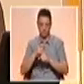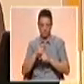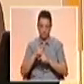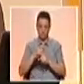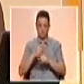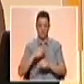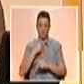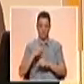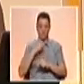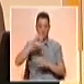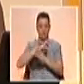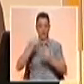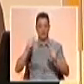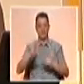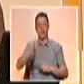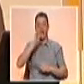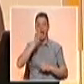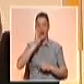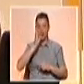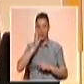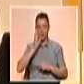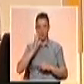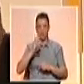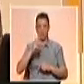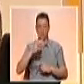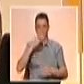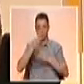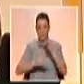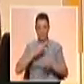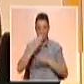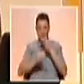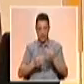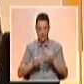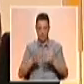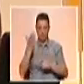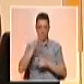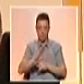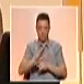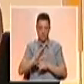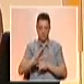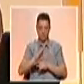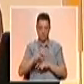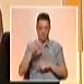a própria qualidade da água que se degrada. Estamos a falar de encanamento, por exemplo, encanamento